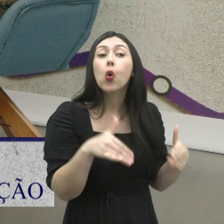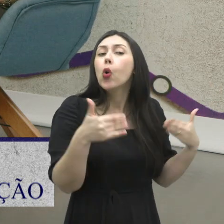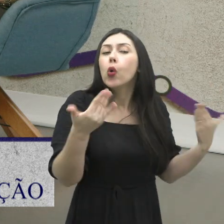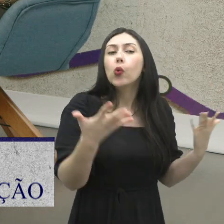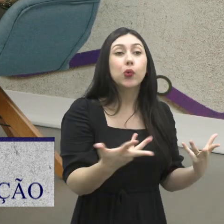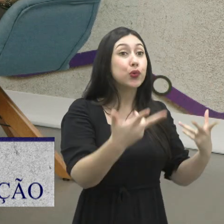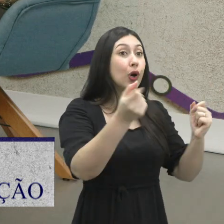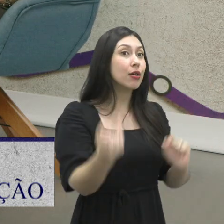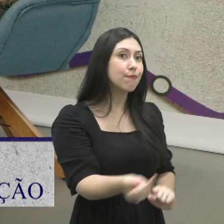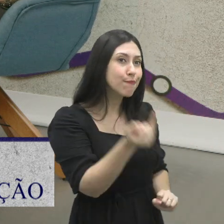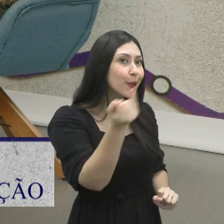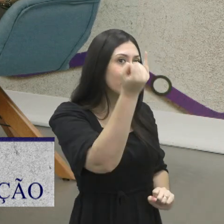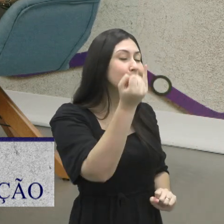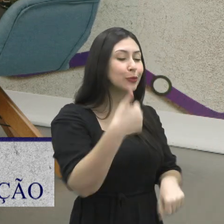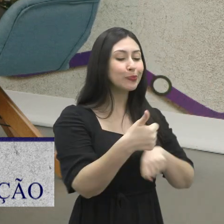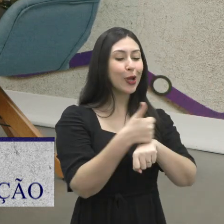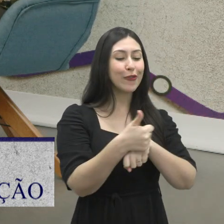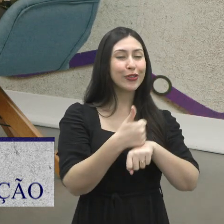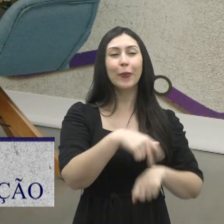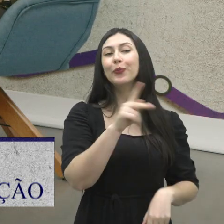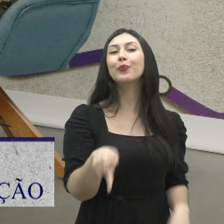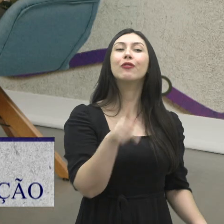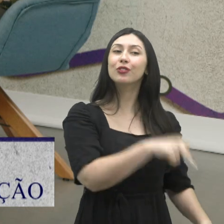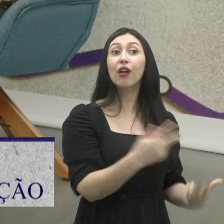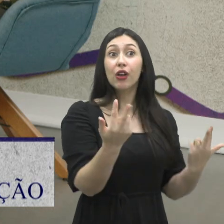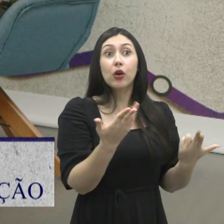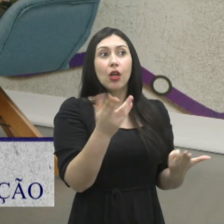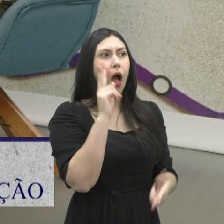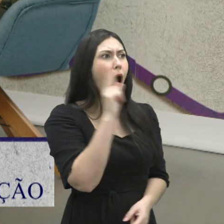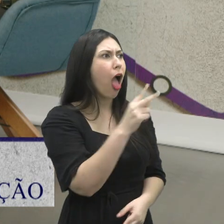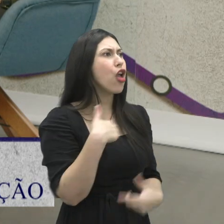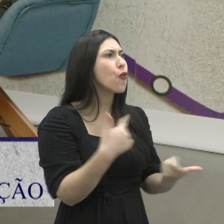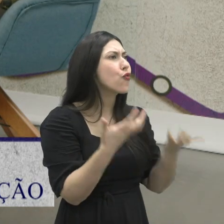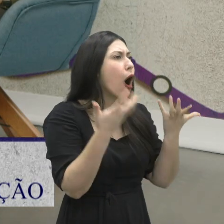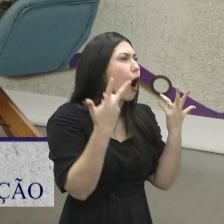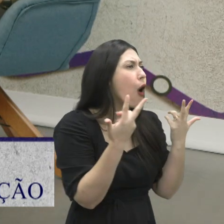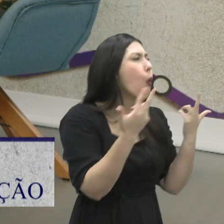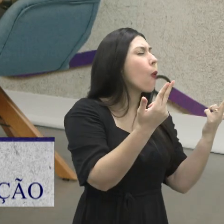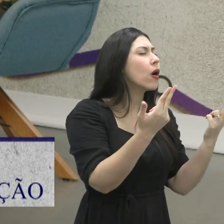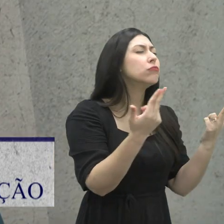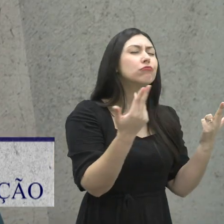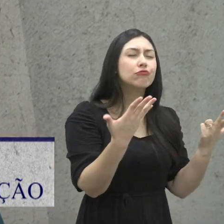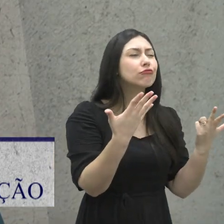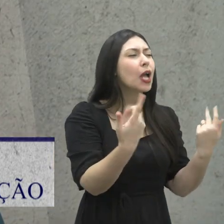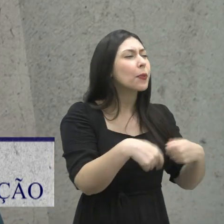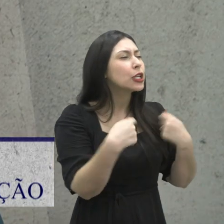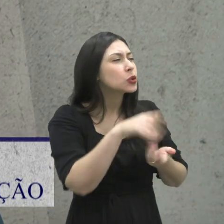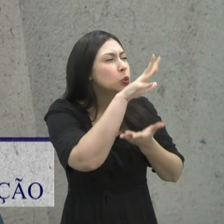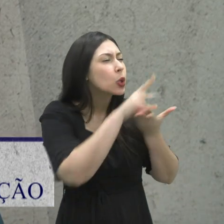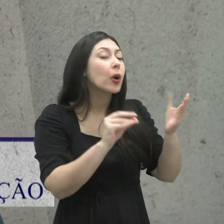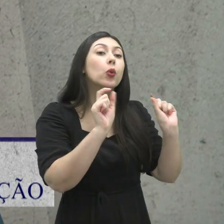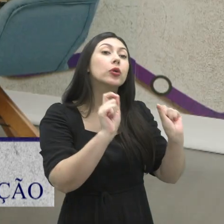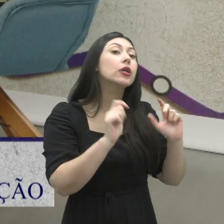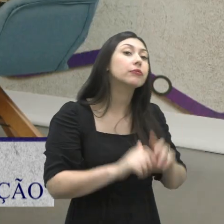que você considera essenciais, né, como você viu a professora ali, principalmente, né, poxa, isso aqui eu preciso adquirir, né, informação,